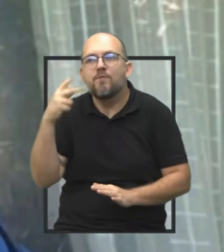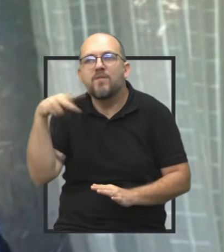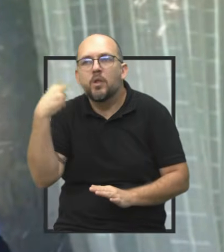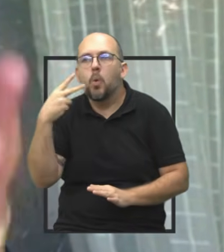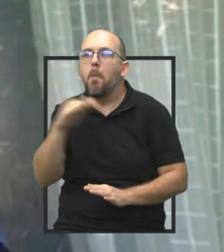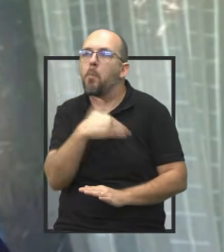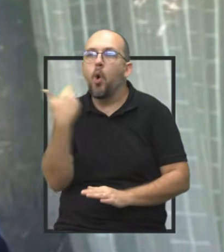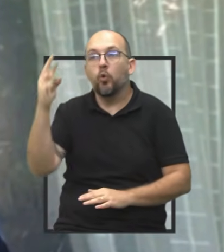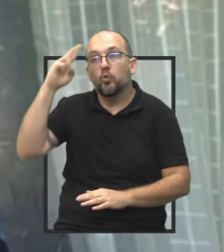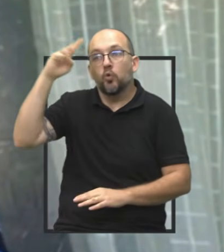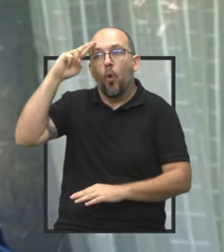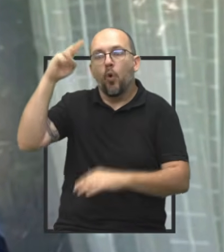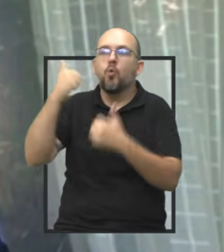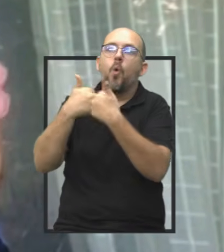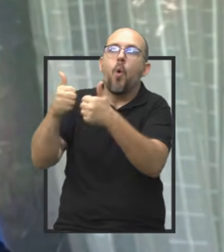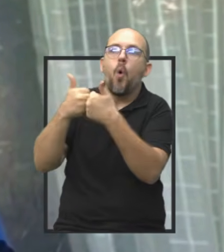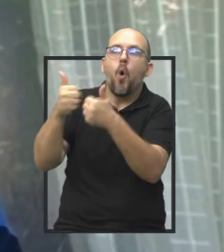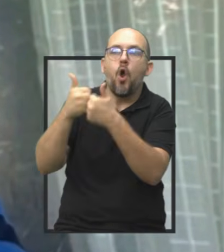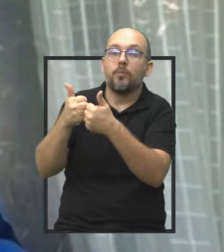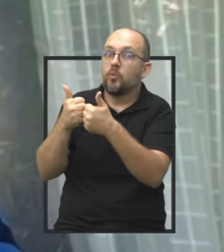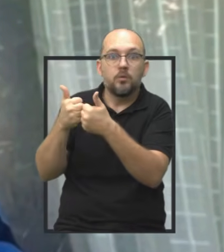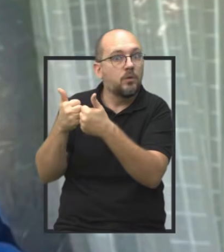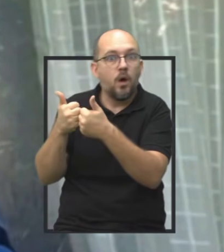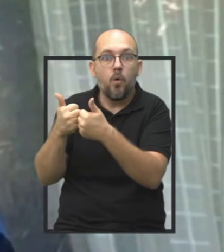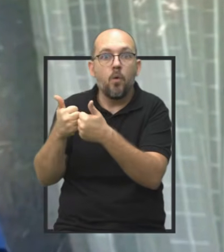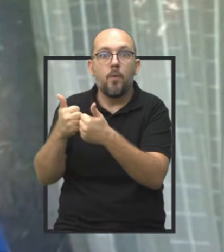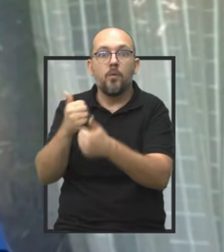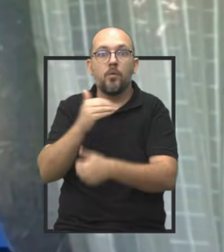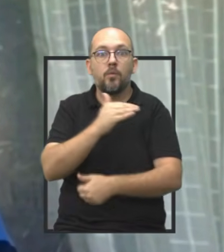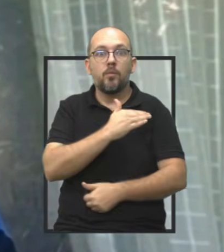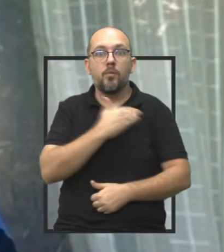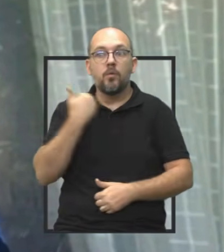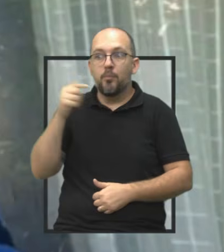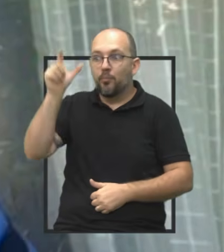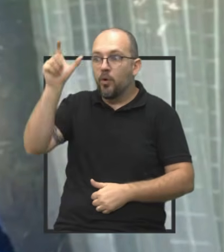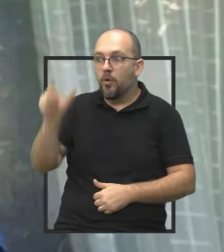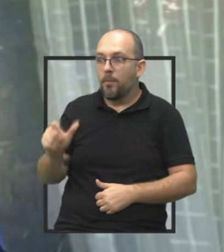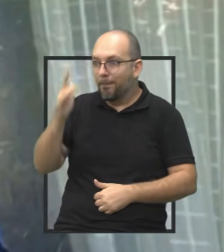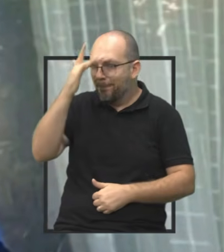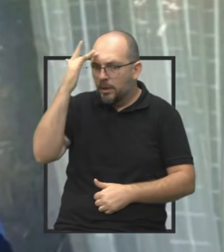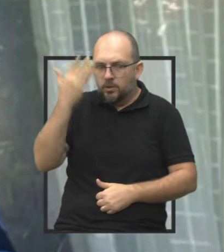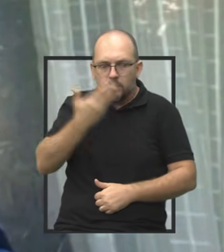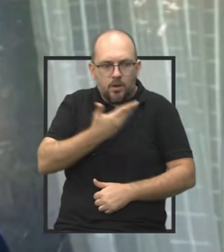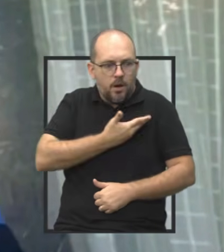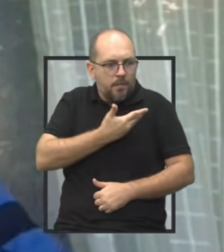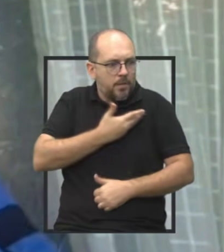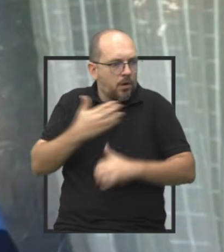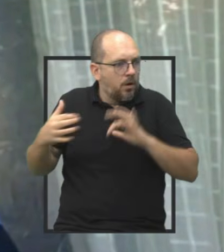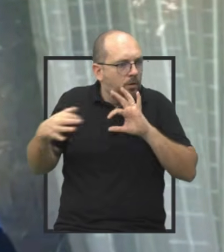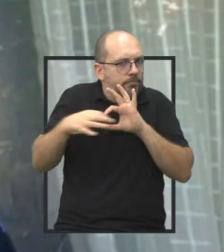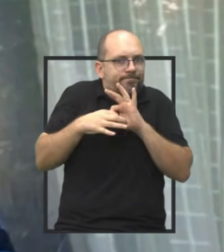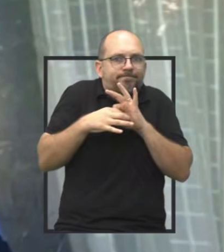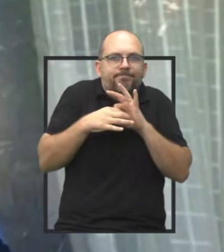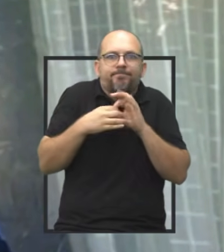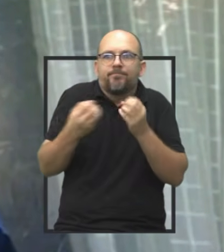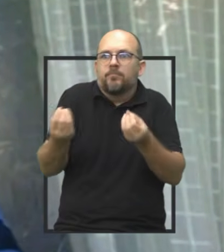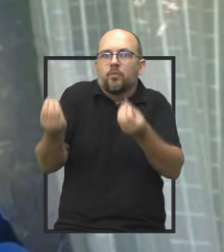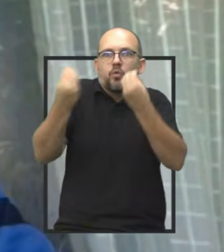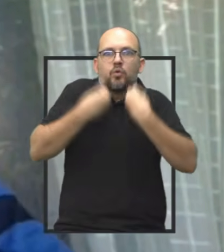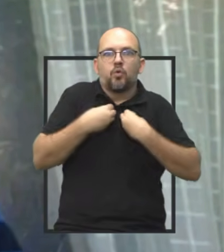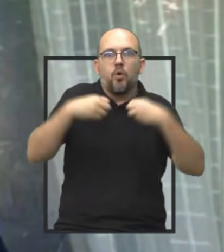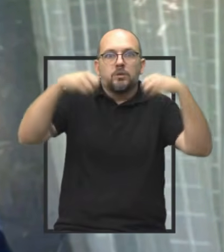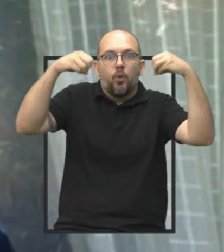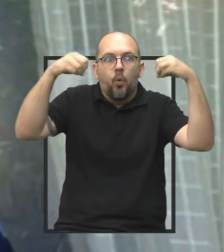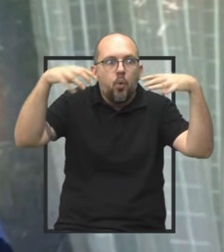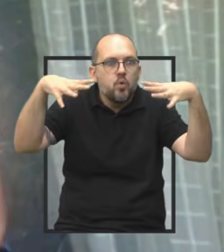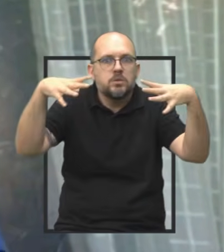não morria só o dono de uma empresa, não é? Um empreendedor, morria alguém que nos trouxe à luz